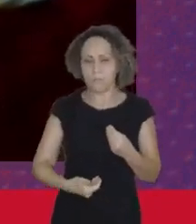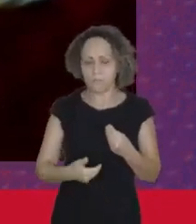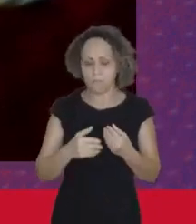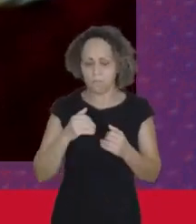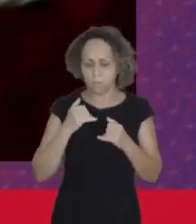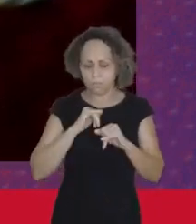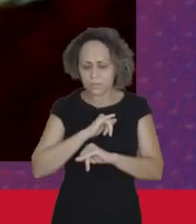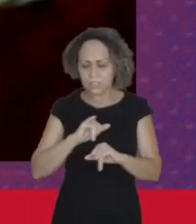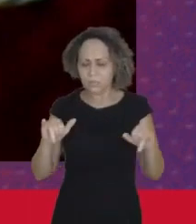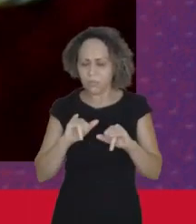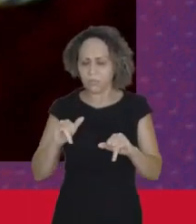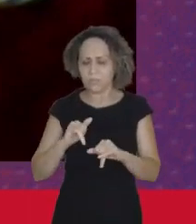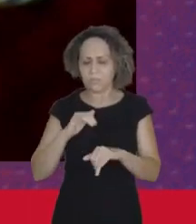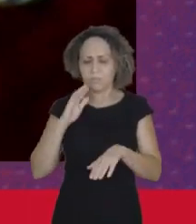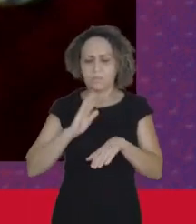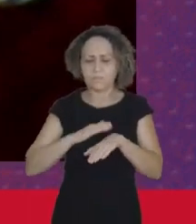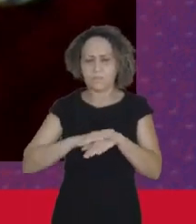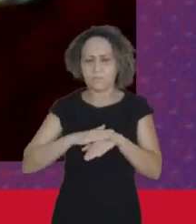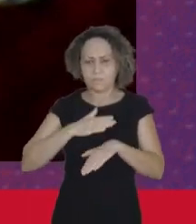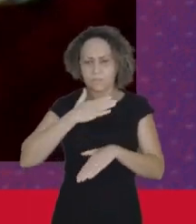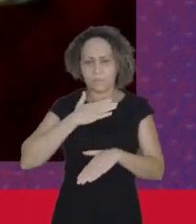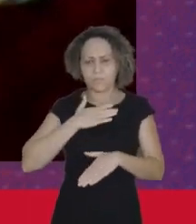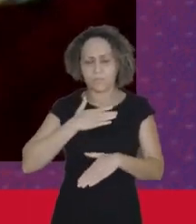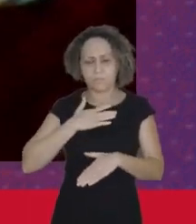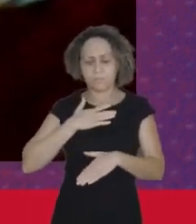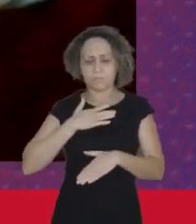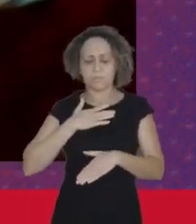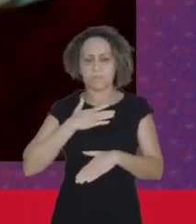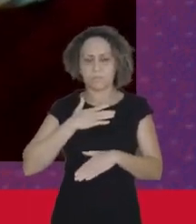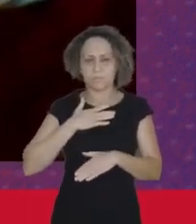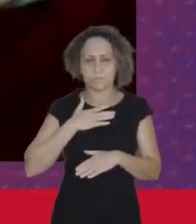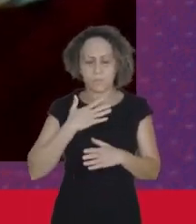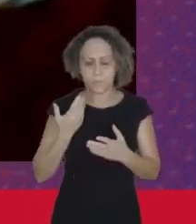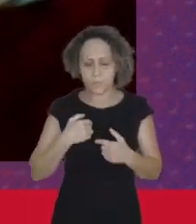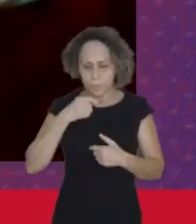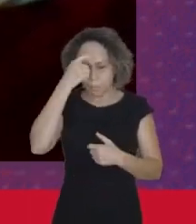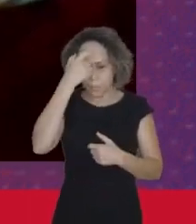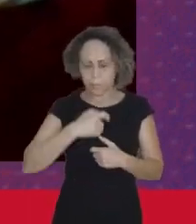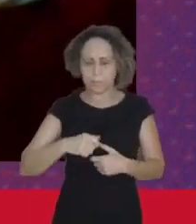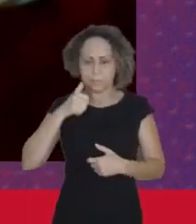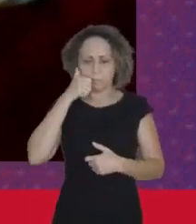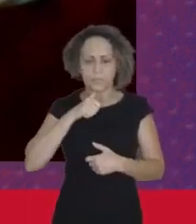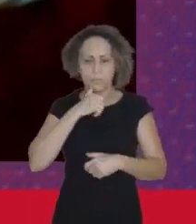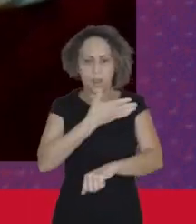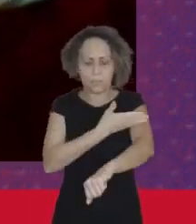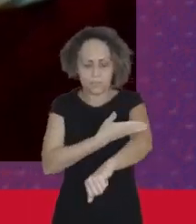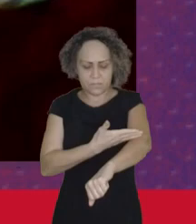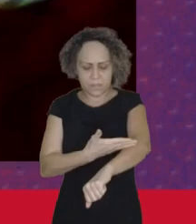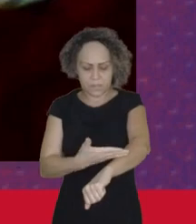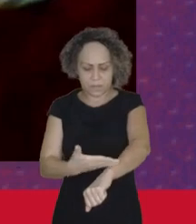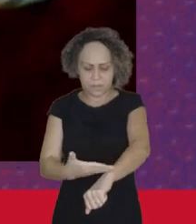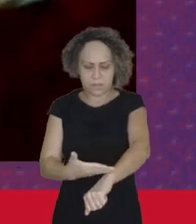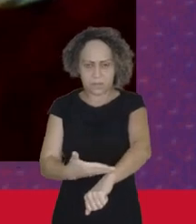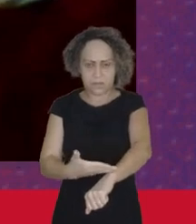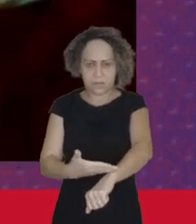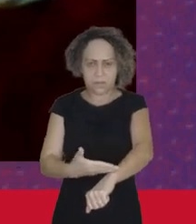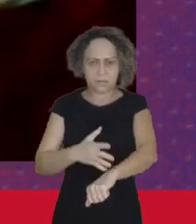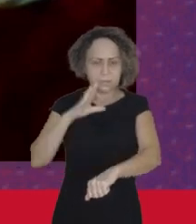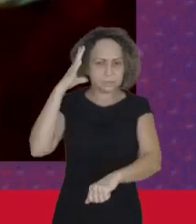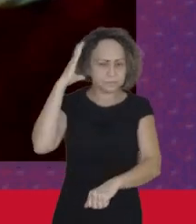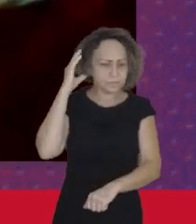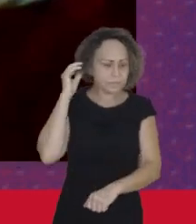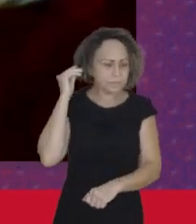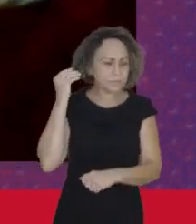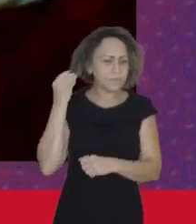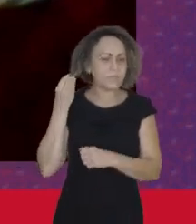informações sobre a minha aparência. Eu sou uma mulher branca, tenho um